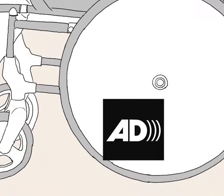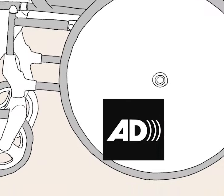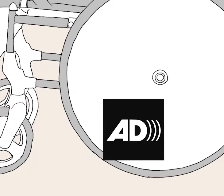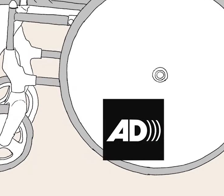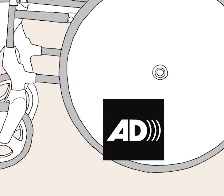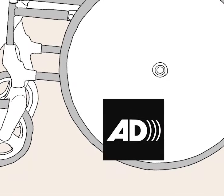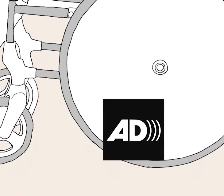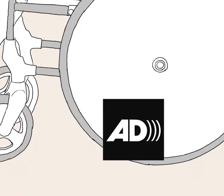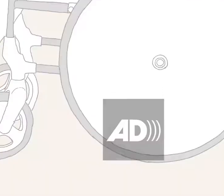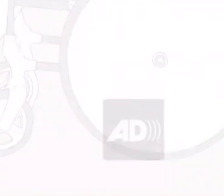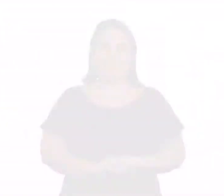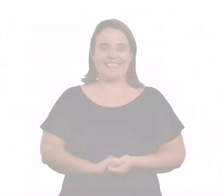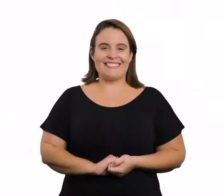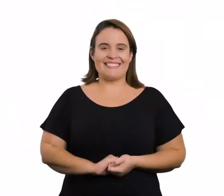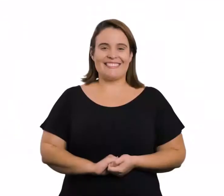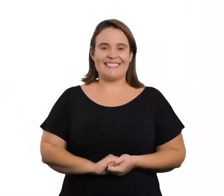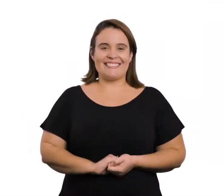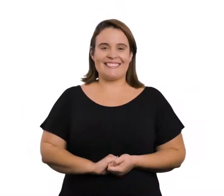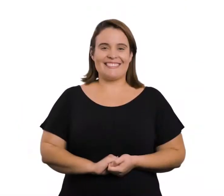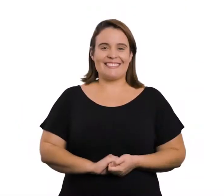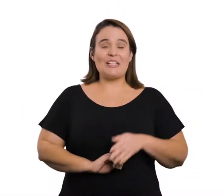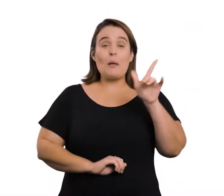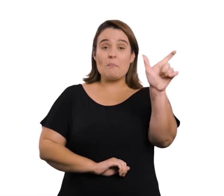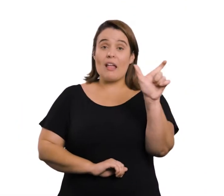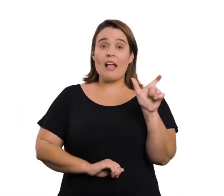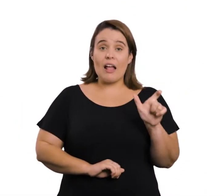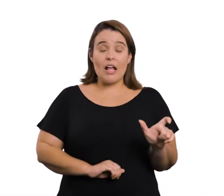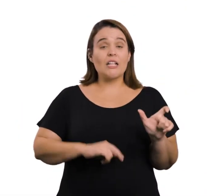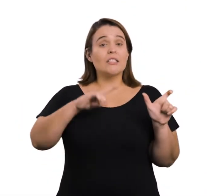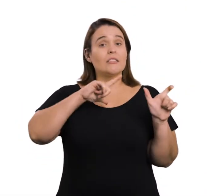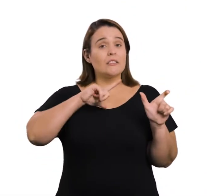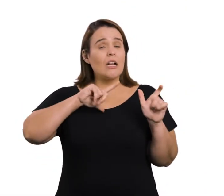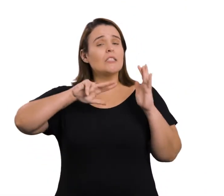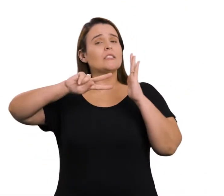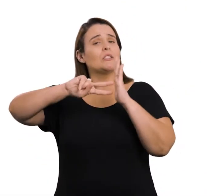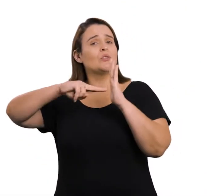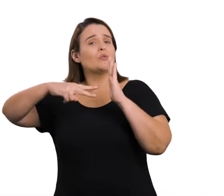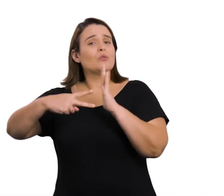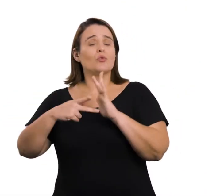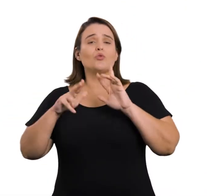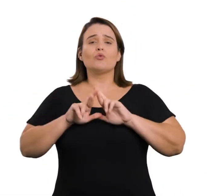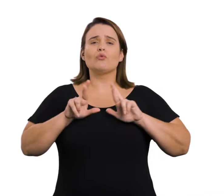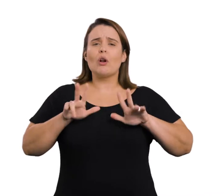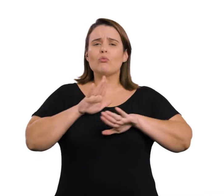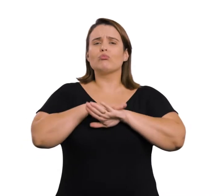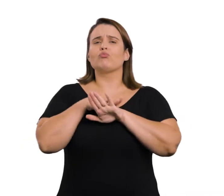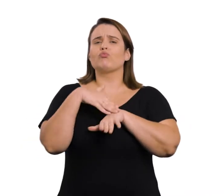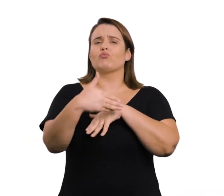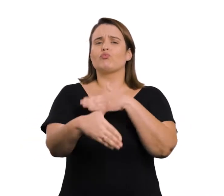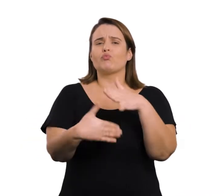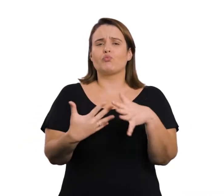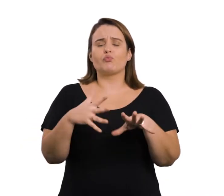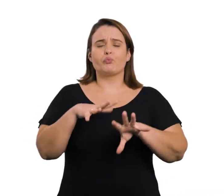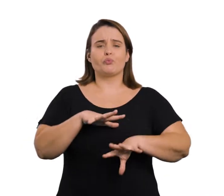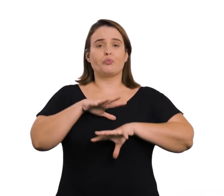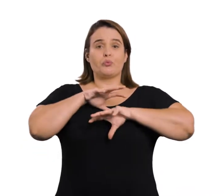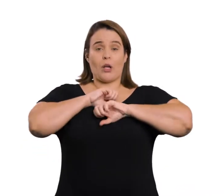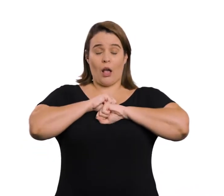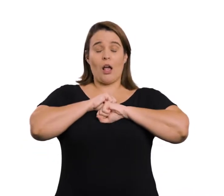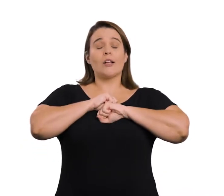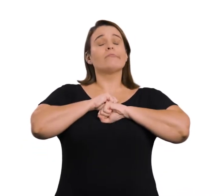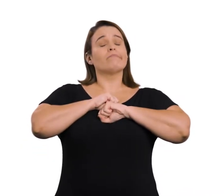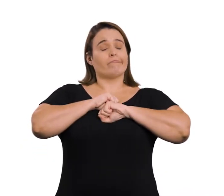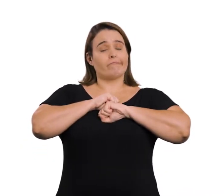Todos sorriem. As palavras assumem diferentes significados ao longo do tempo, incorporando a carga social